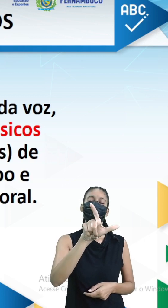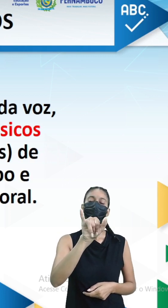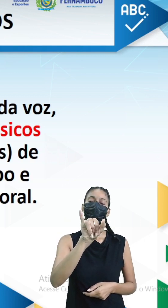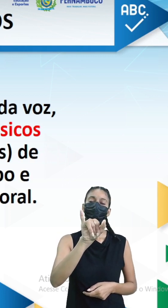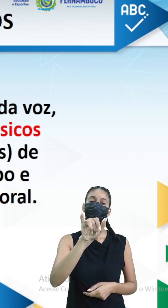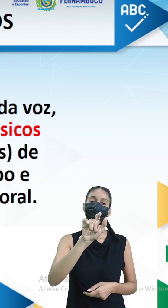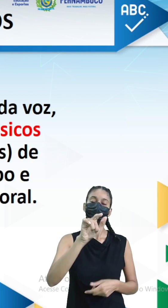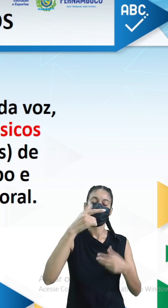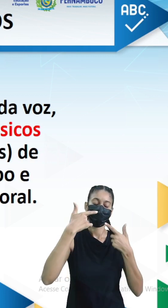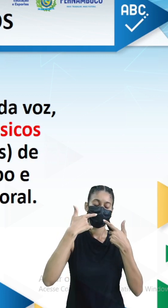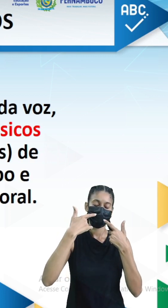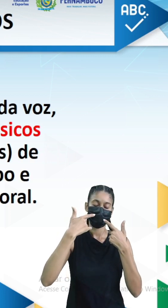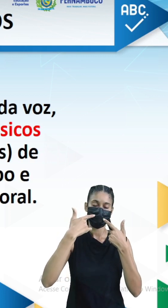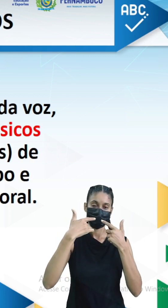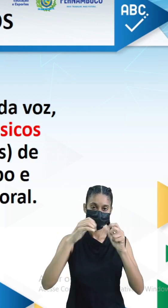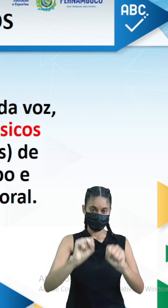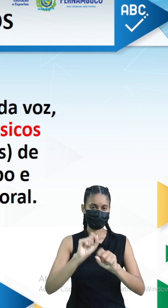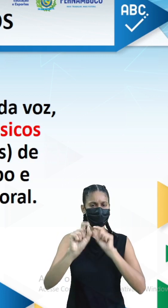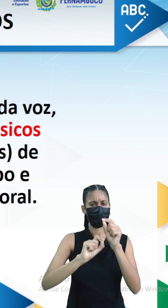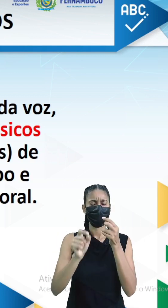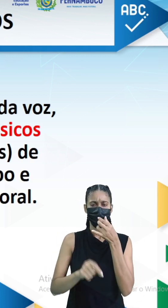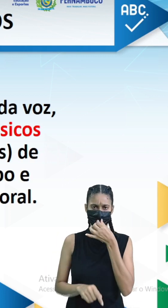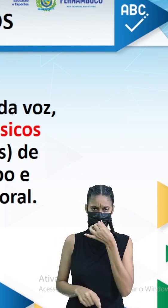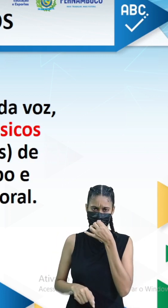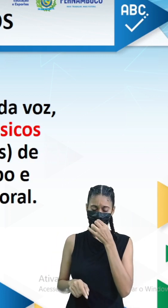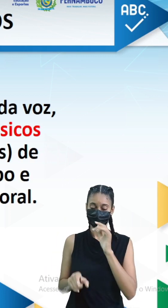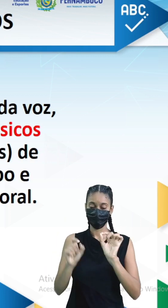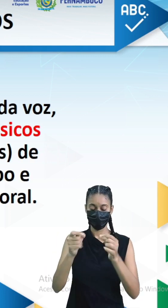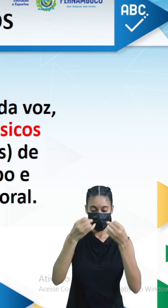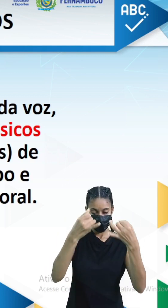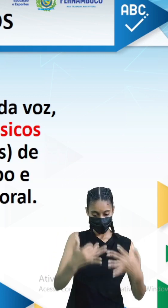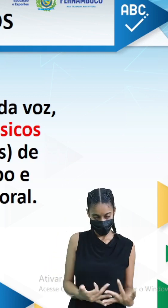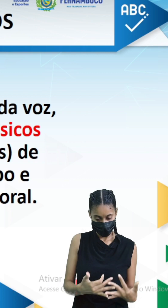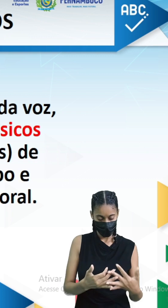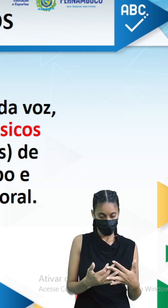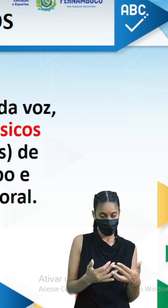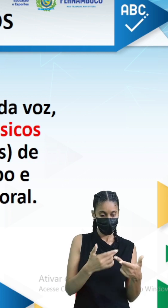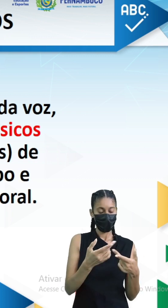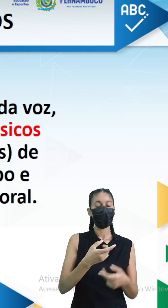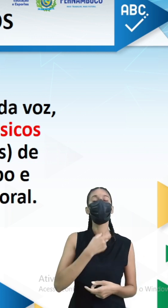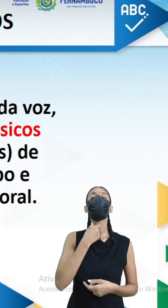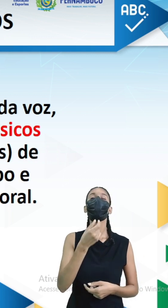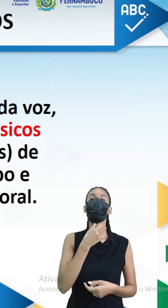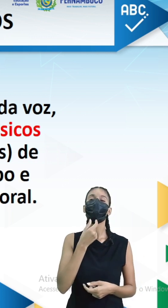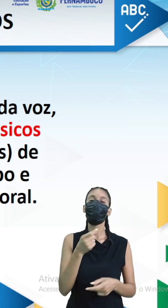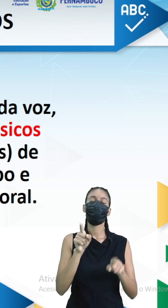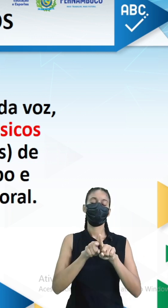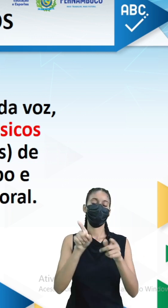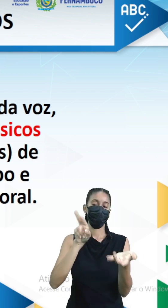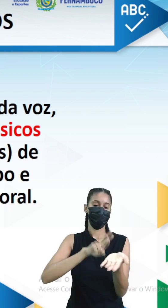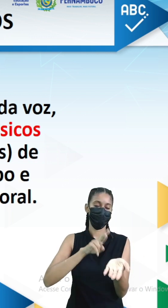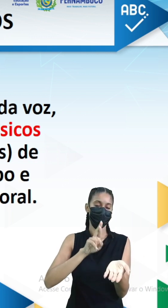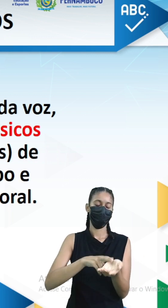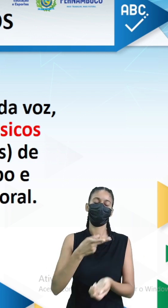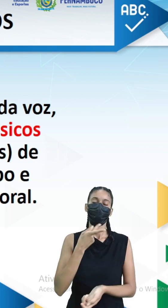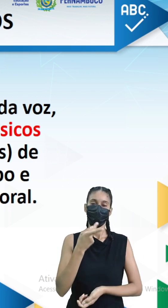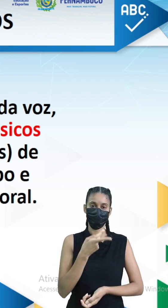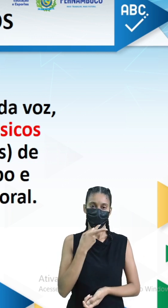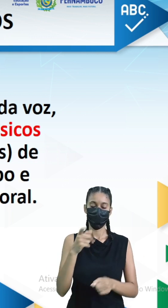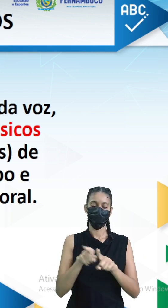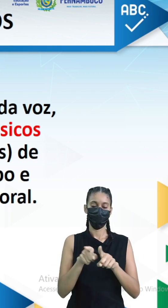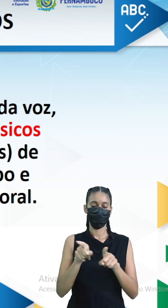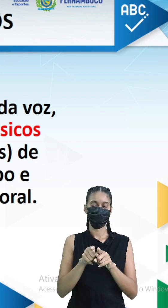cinésicos? Quando eu falar de paralinguísticos, estou falando de a qualidade da voz, o ritmo da fala,